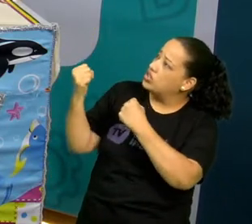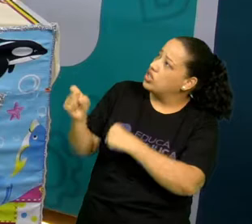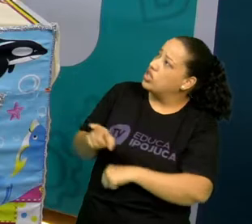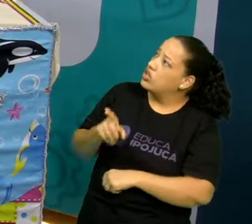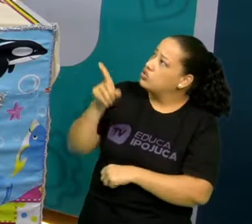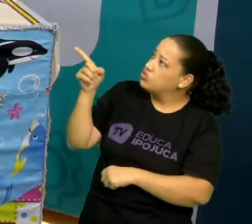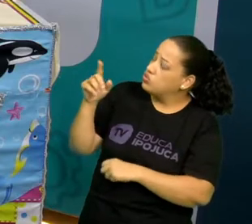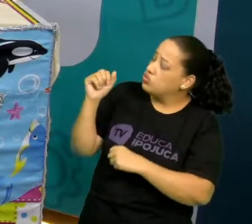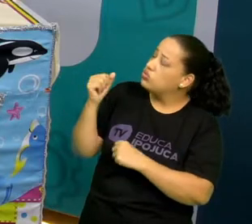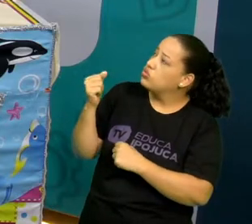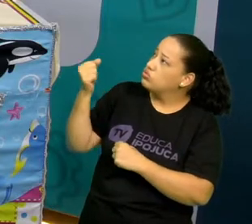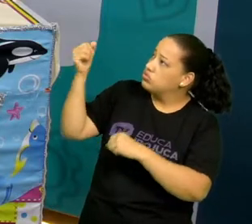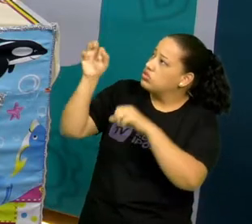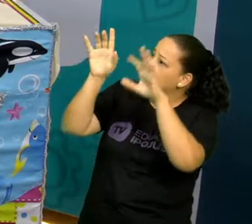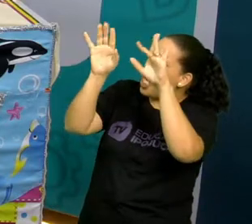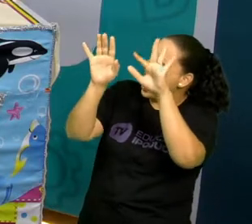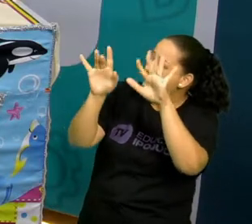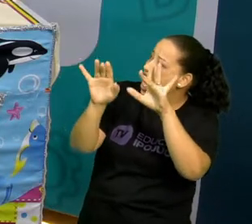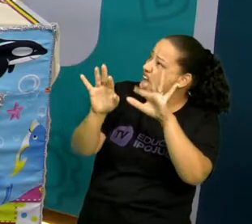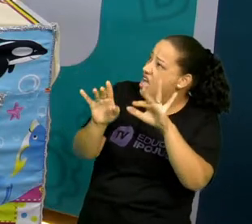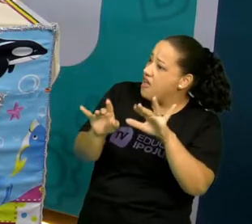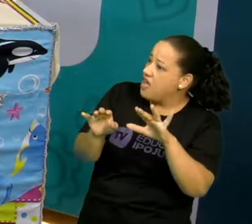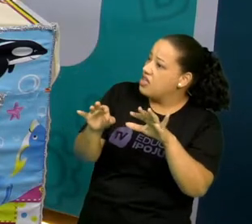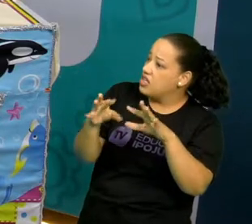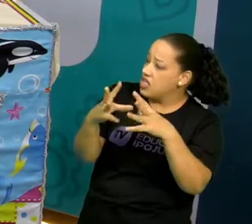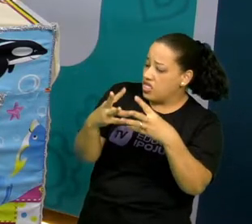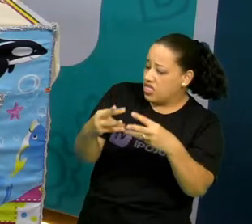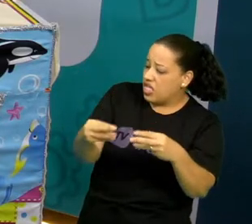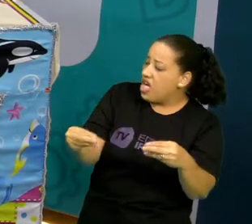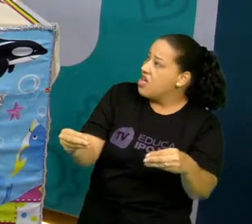derrete a neve, que os meus pezinhos prende,